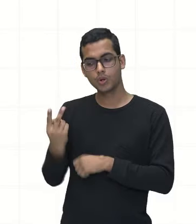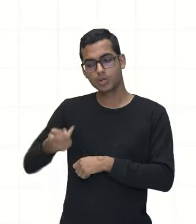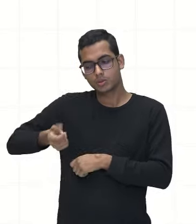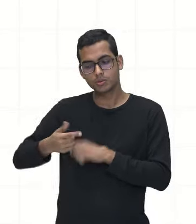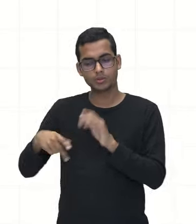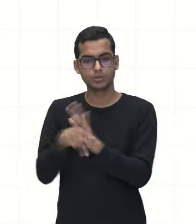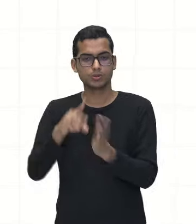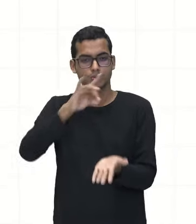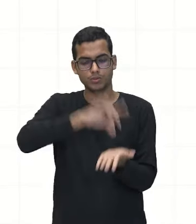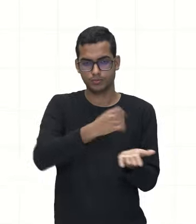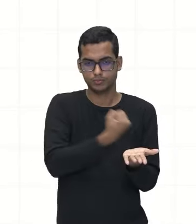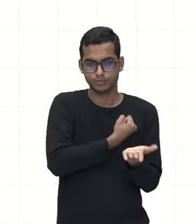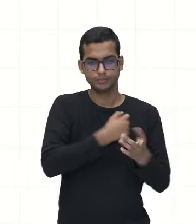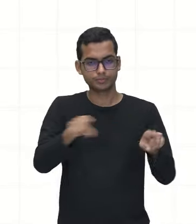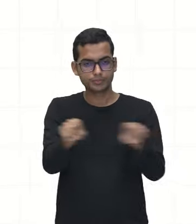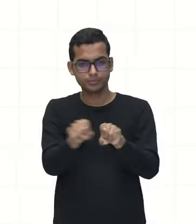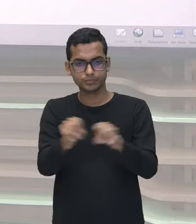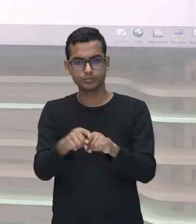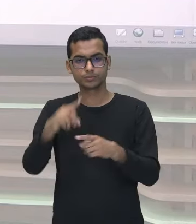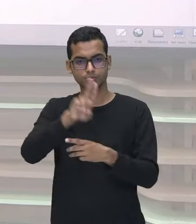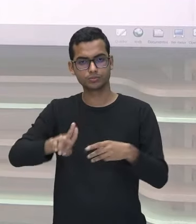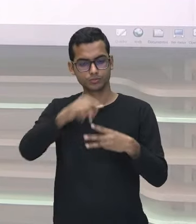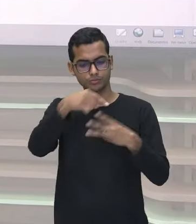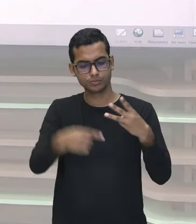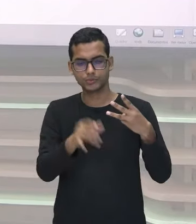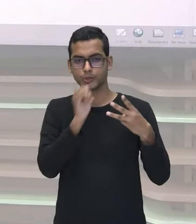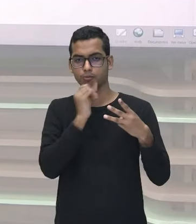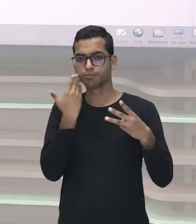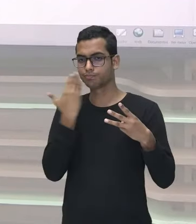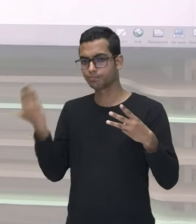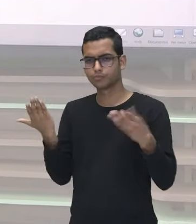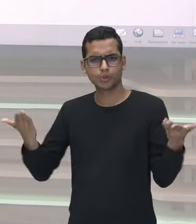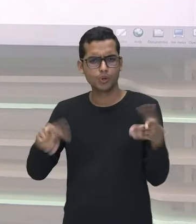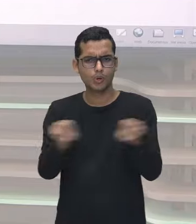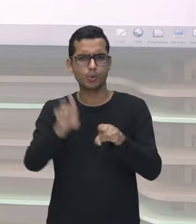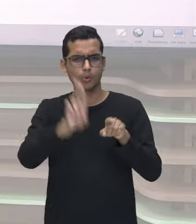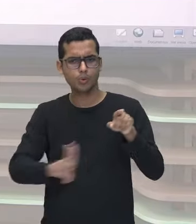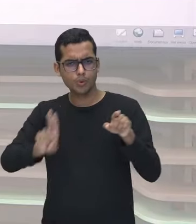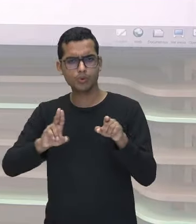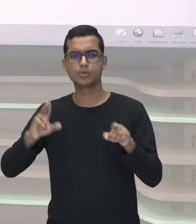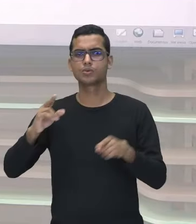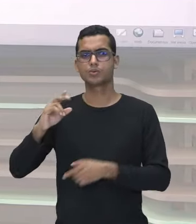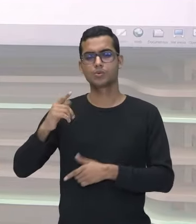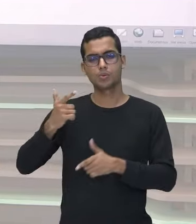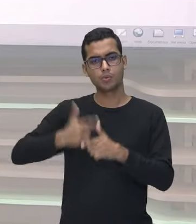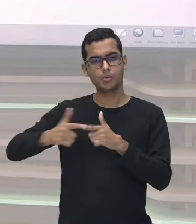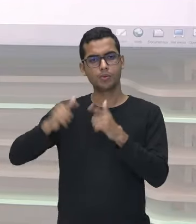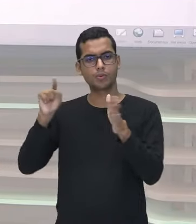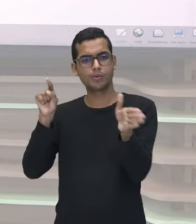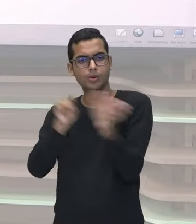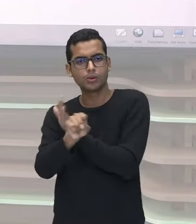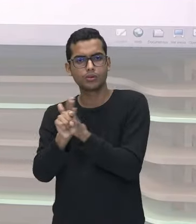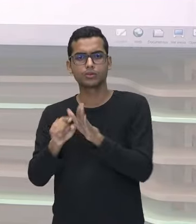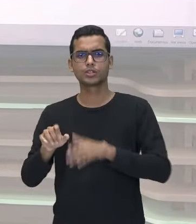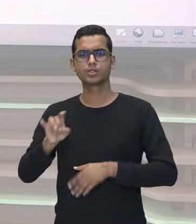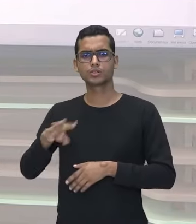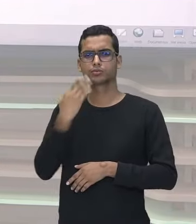nossos três exemplos. E agora vamos aplicar essa ideia em uma situação problema, porque senão não faz muito sentido. Poxa,